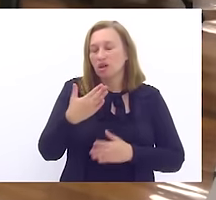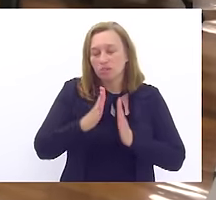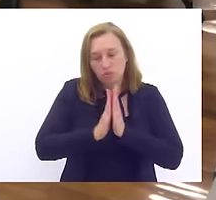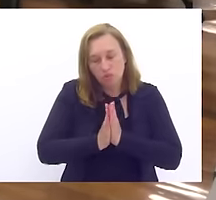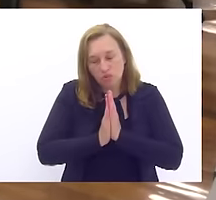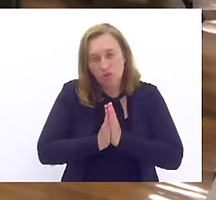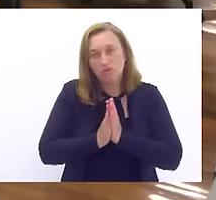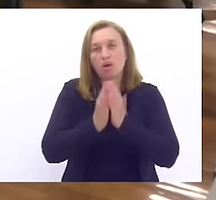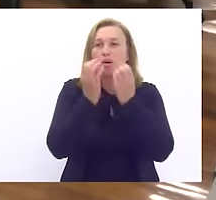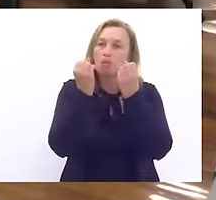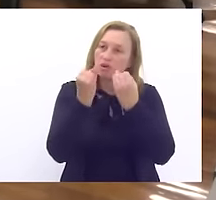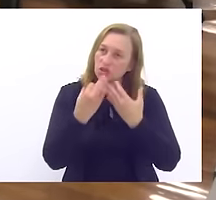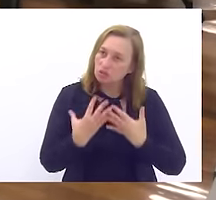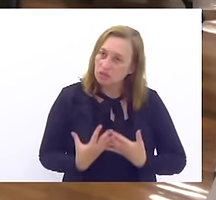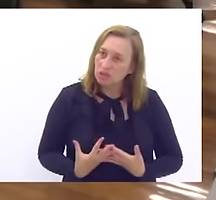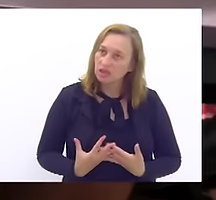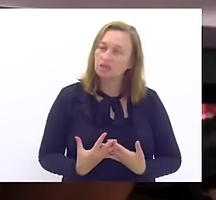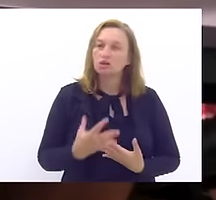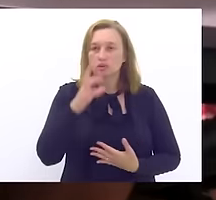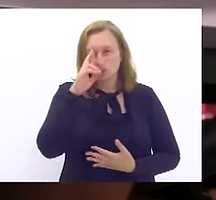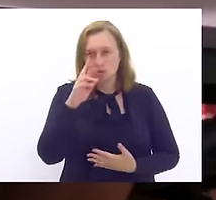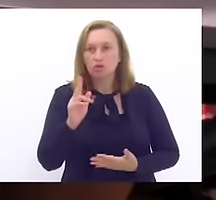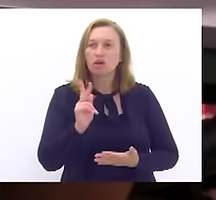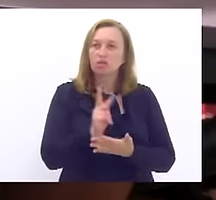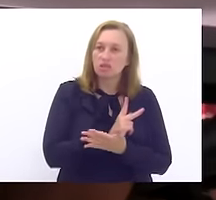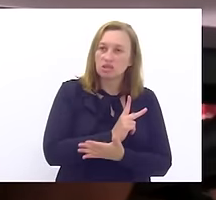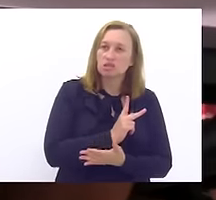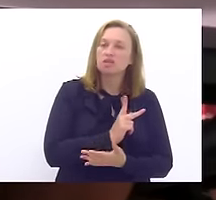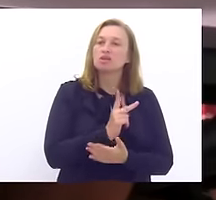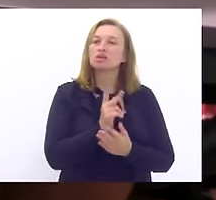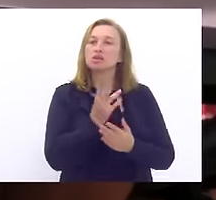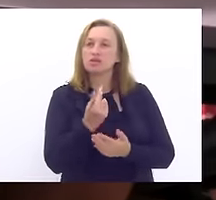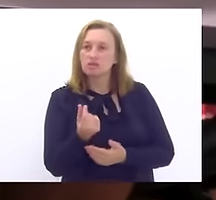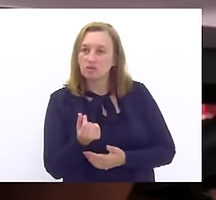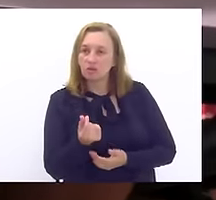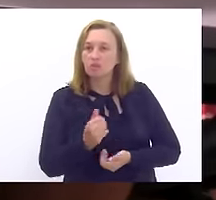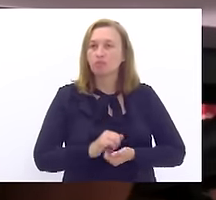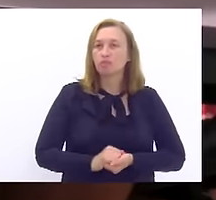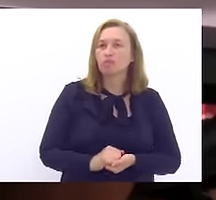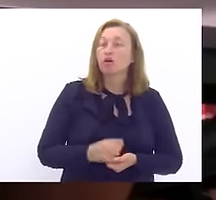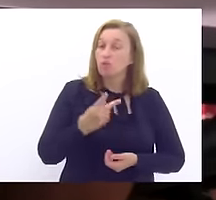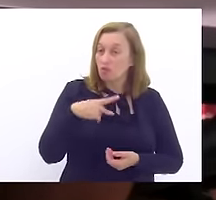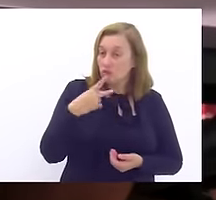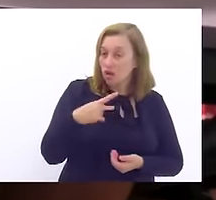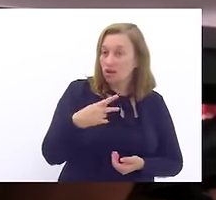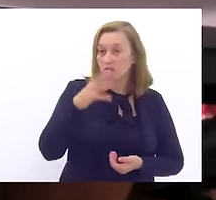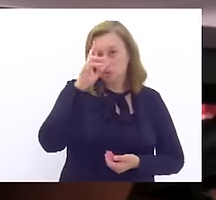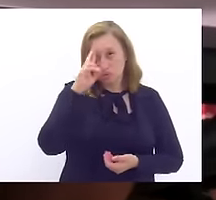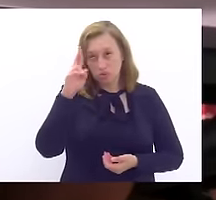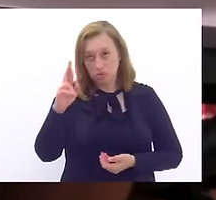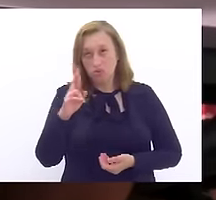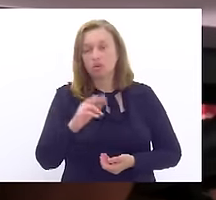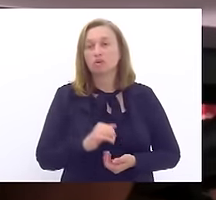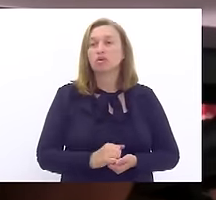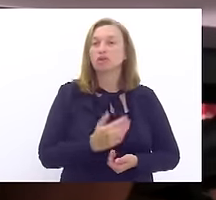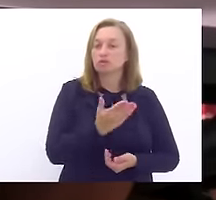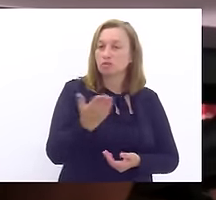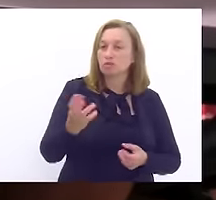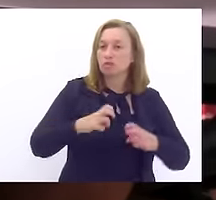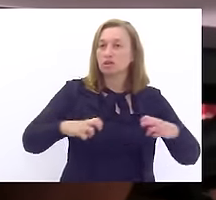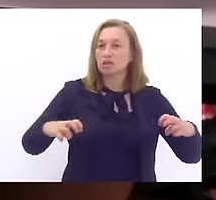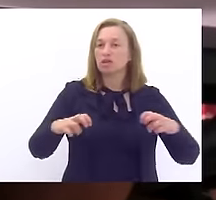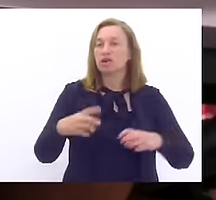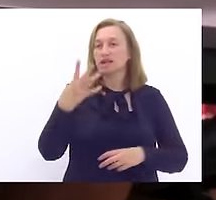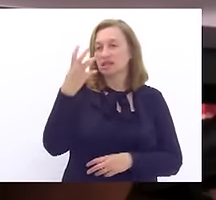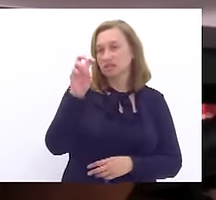gentileza que eu posso fazer uma breve explanação para explicar o senhor que aconteceu em relação a esse valor Como eu disse ao senhor e aos senhores a mesa eu